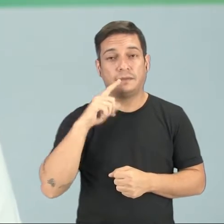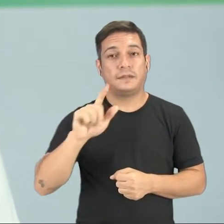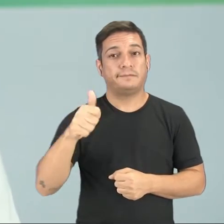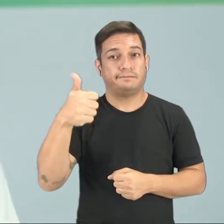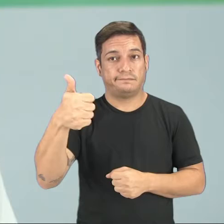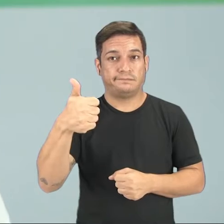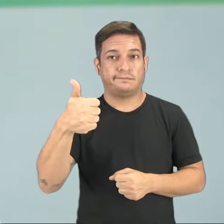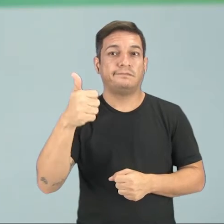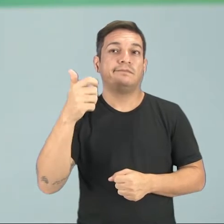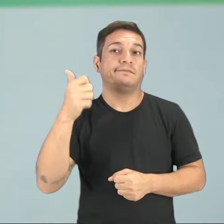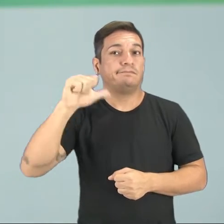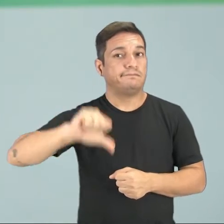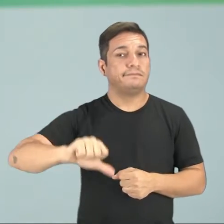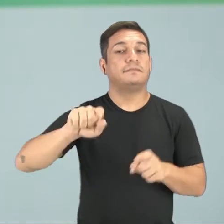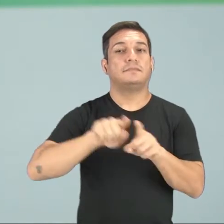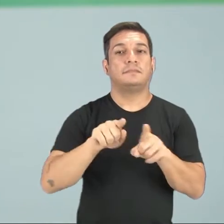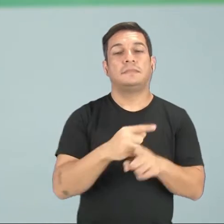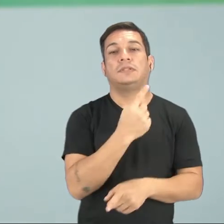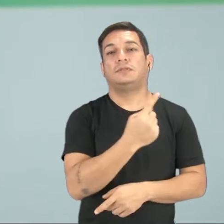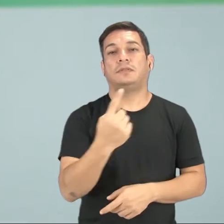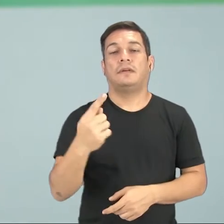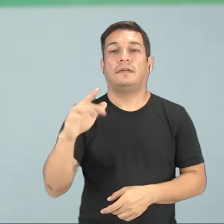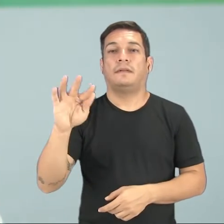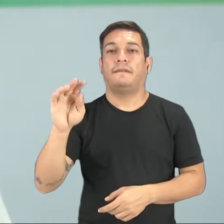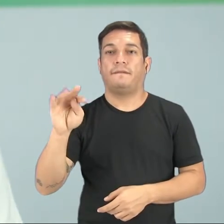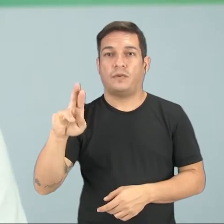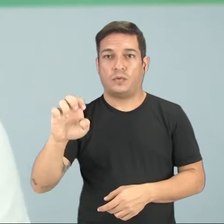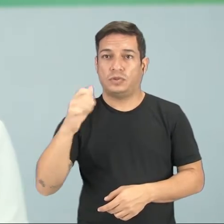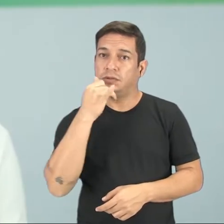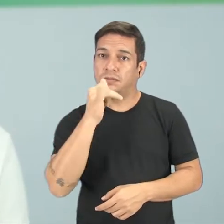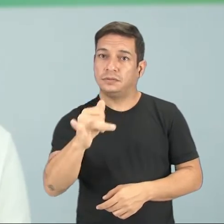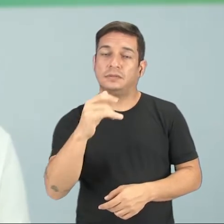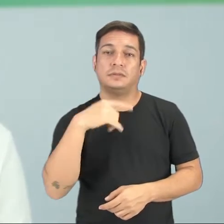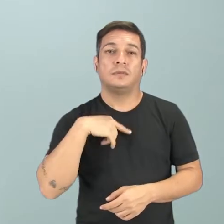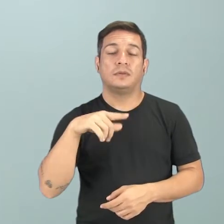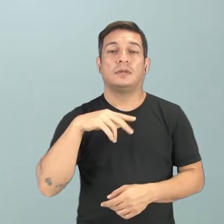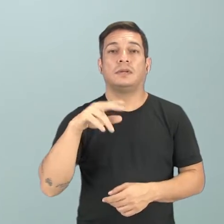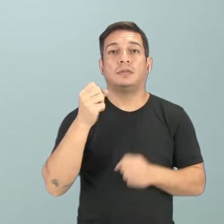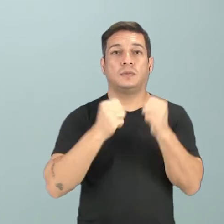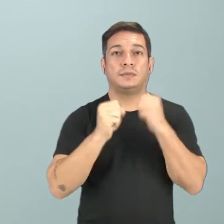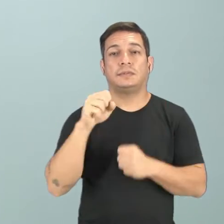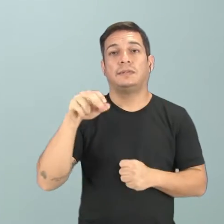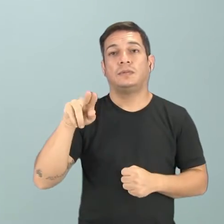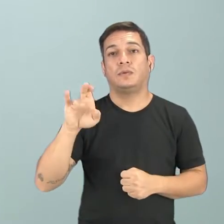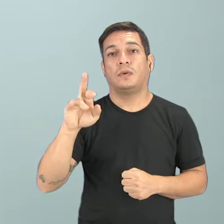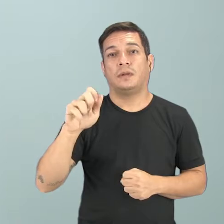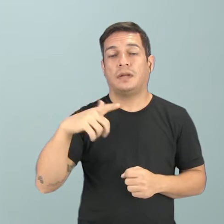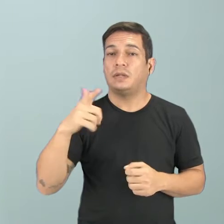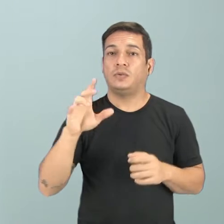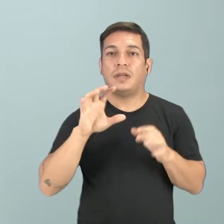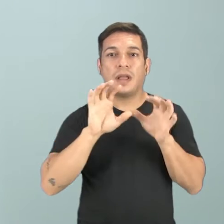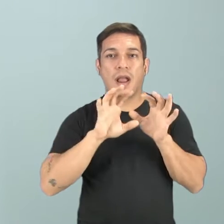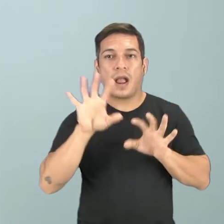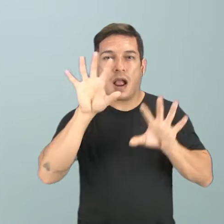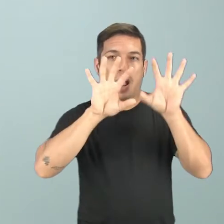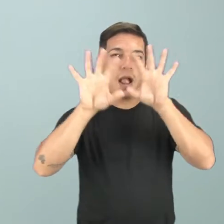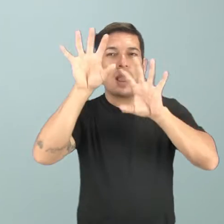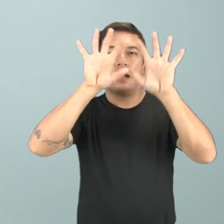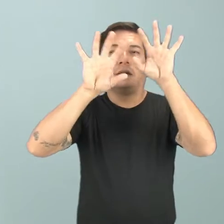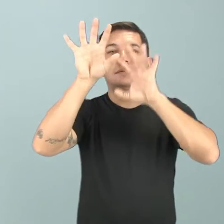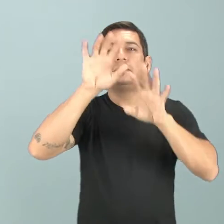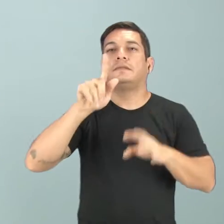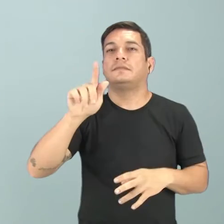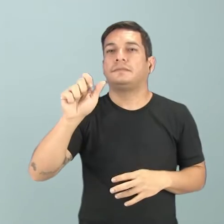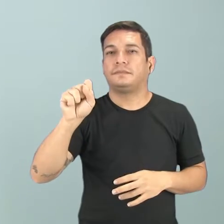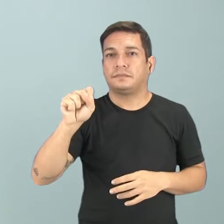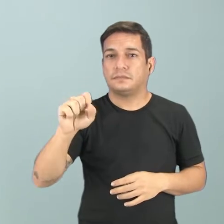de cada fonte de energia. Vantagem da usina nuclear é que não libera gases estufas. Quem são os gases